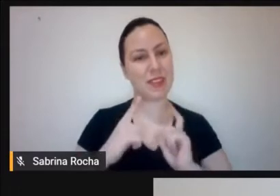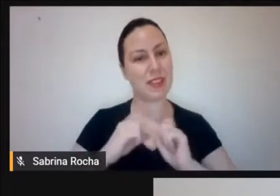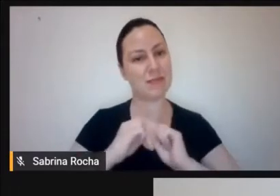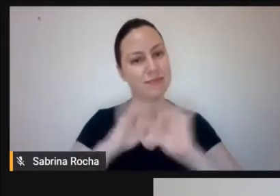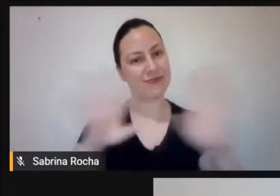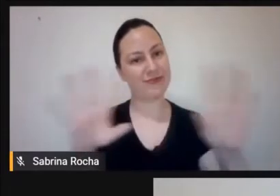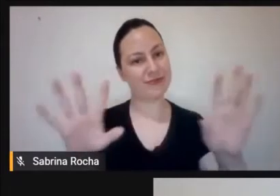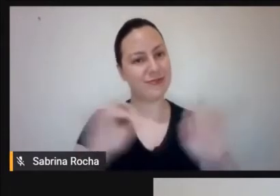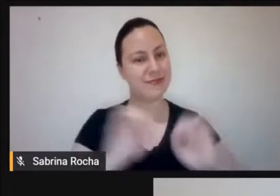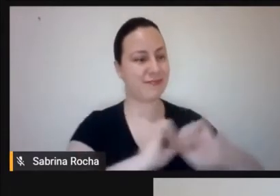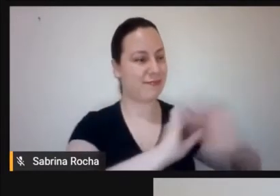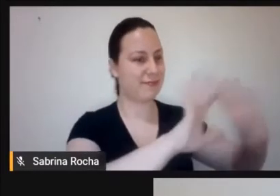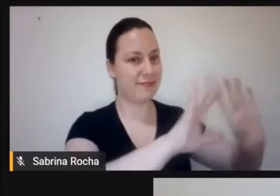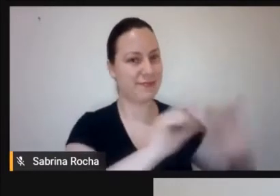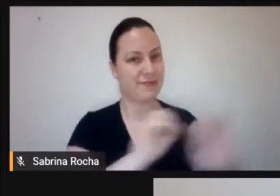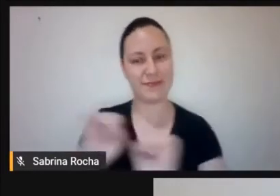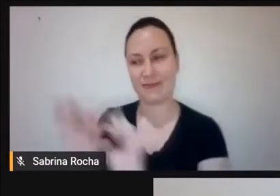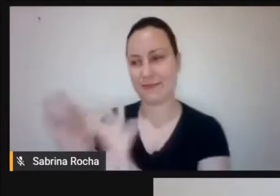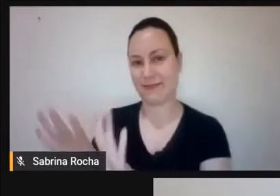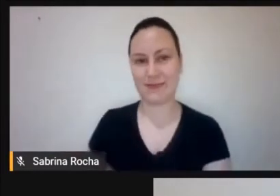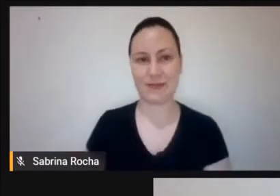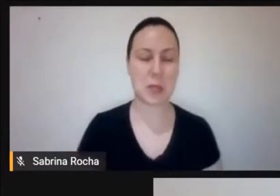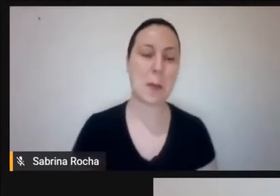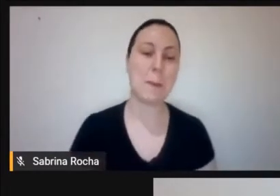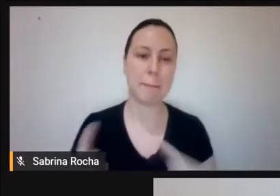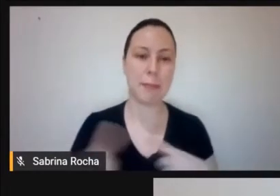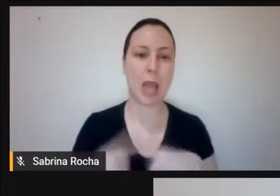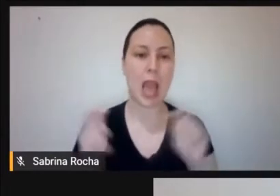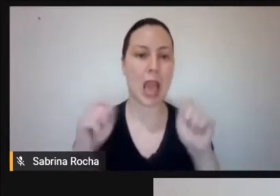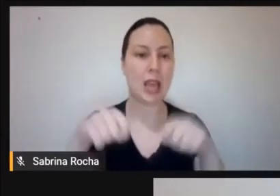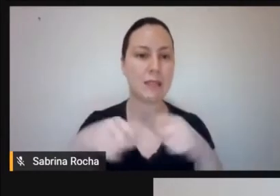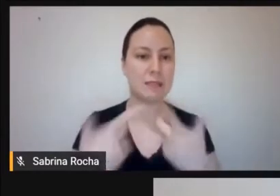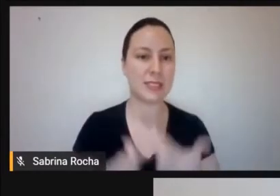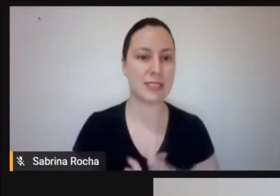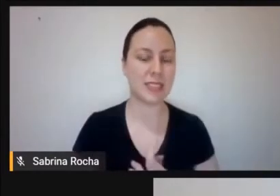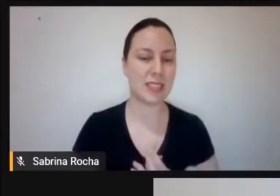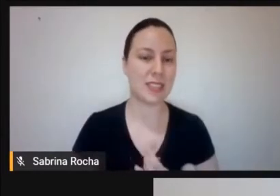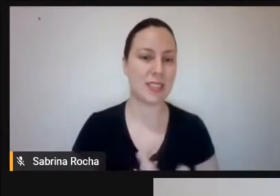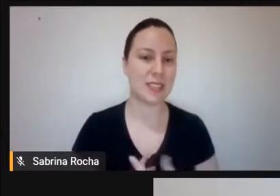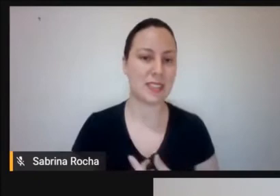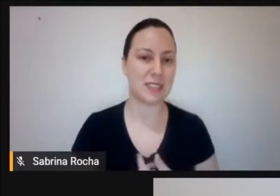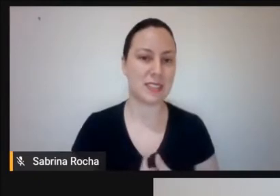Porque eles têm capacidade de